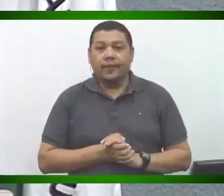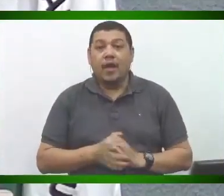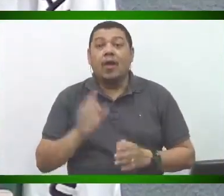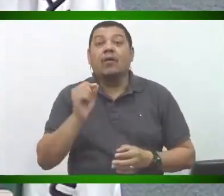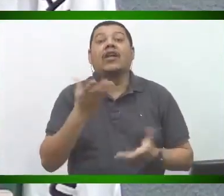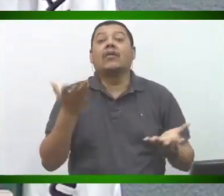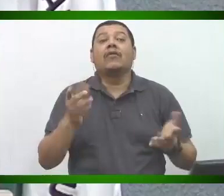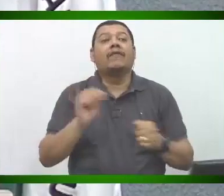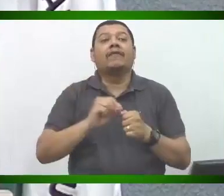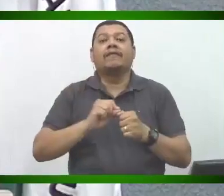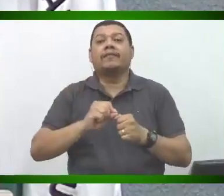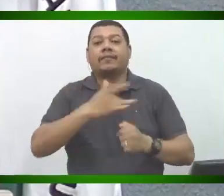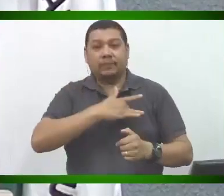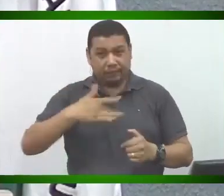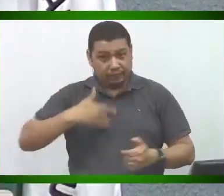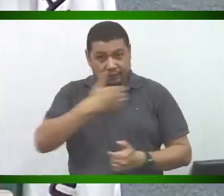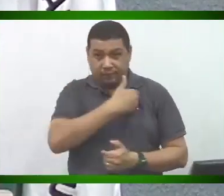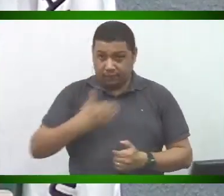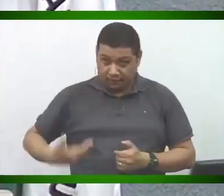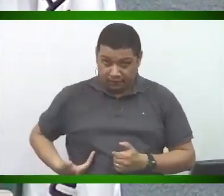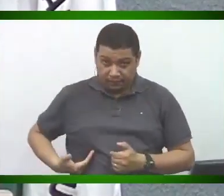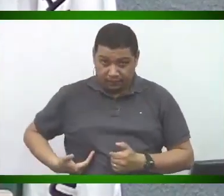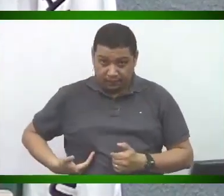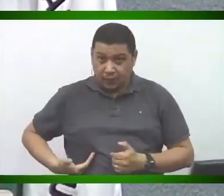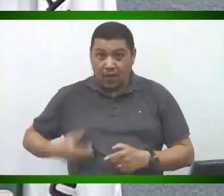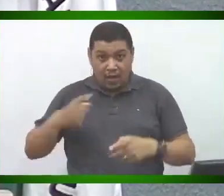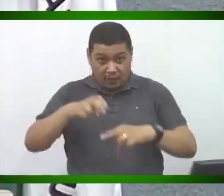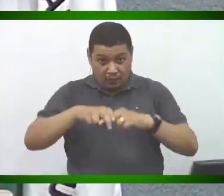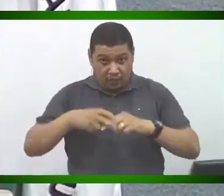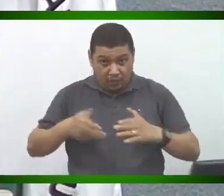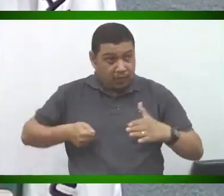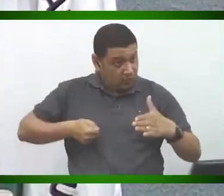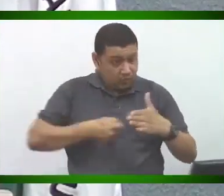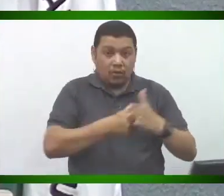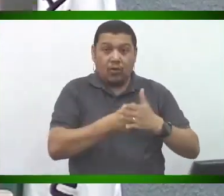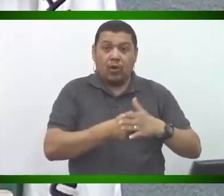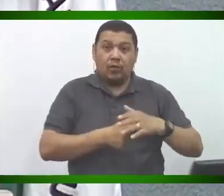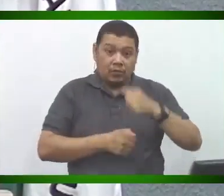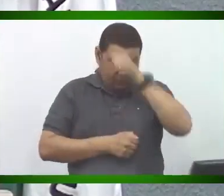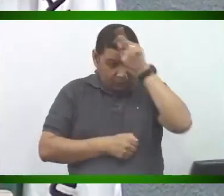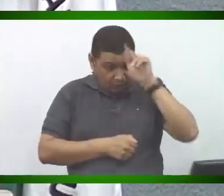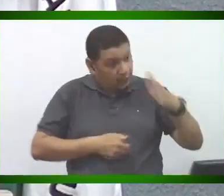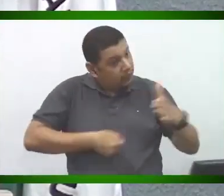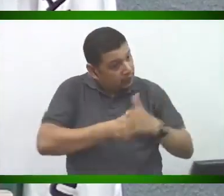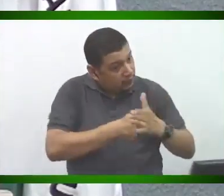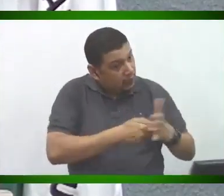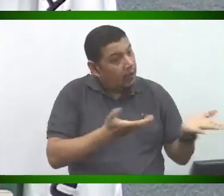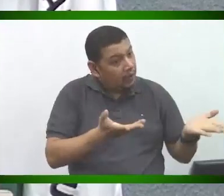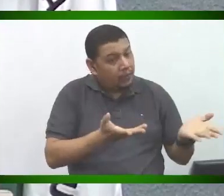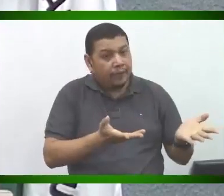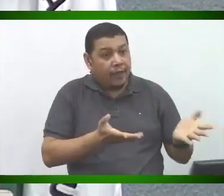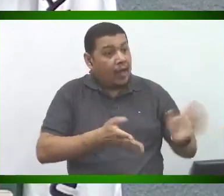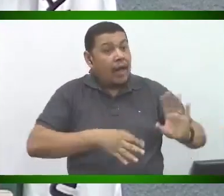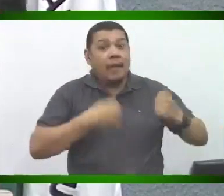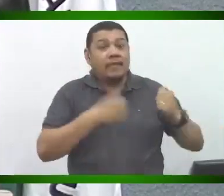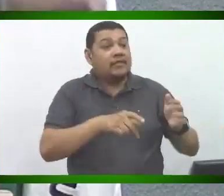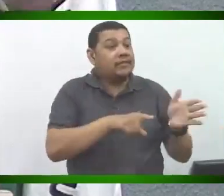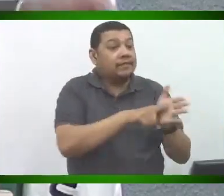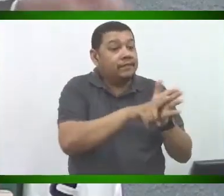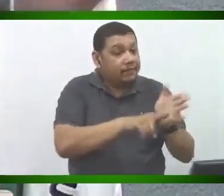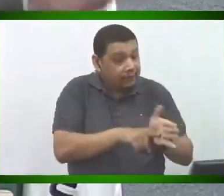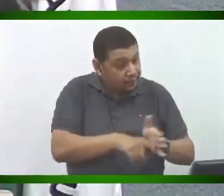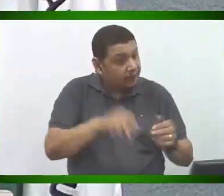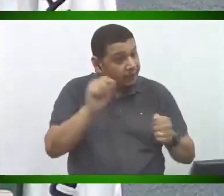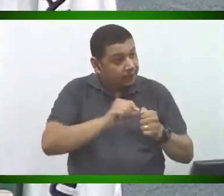nesse estado? E aqui já fica a minha cobrança ao prefeito Fúria. Prefeito, planejamento para